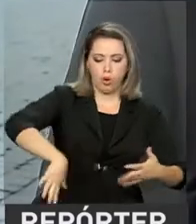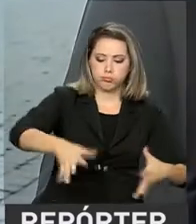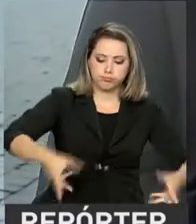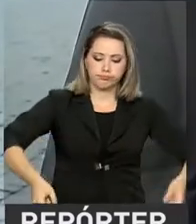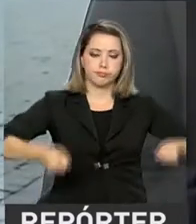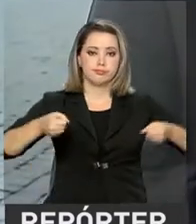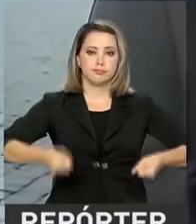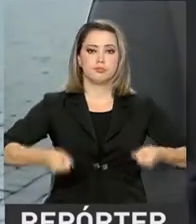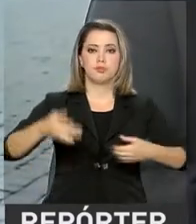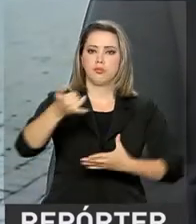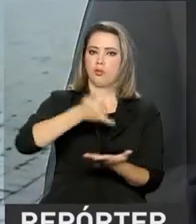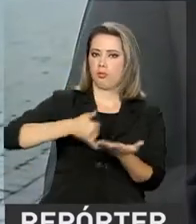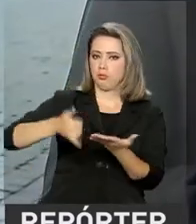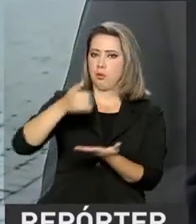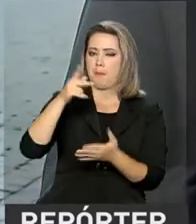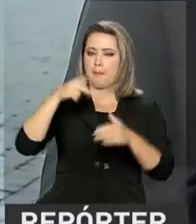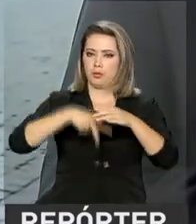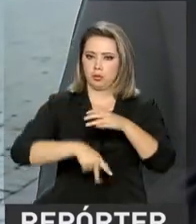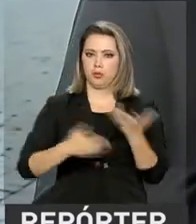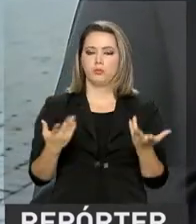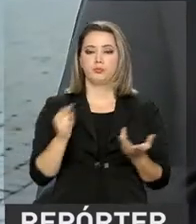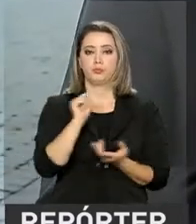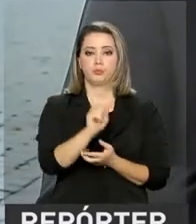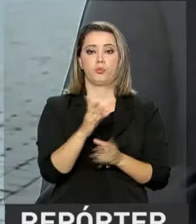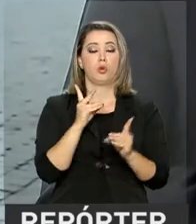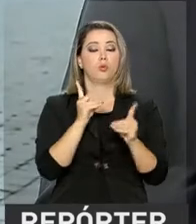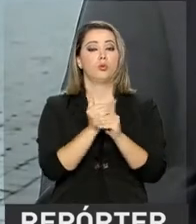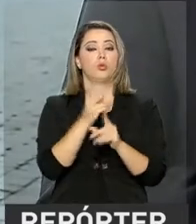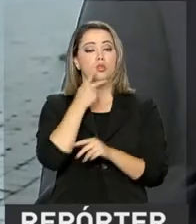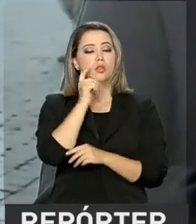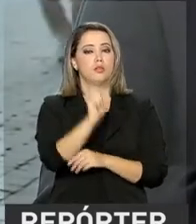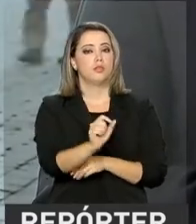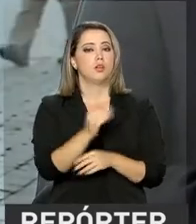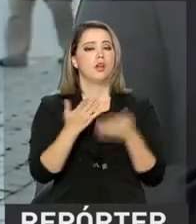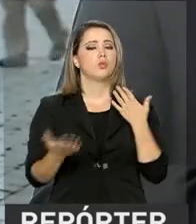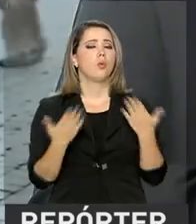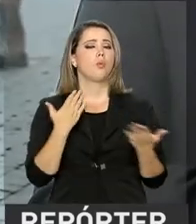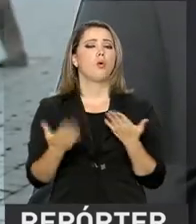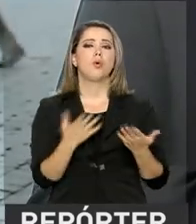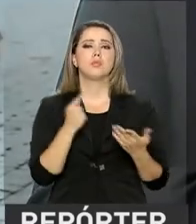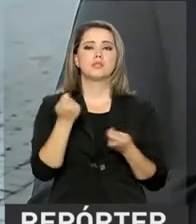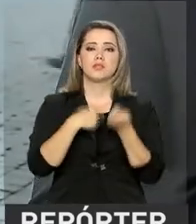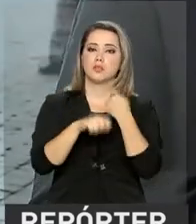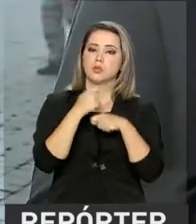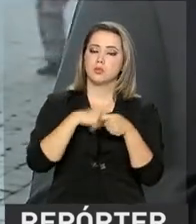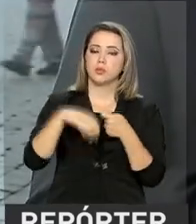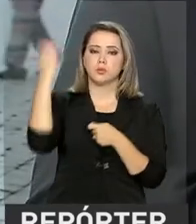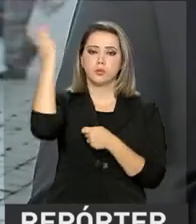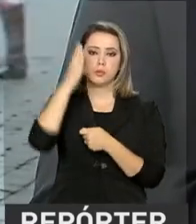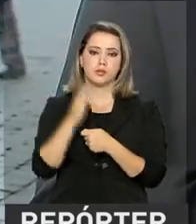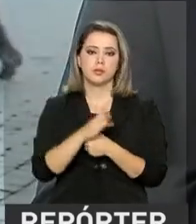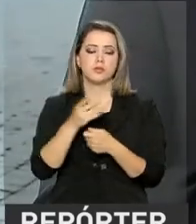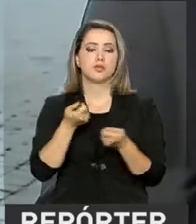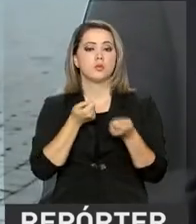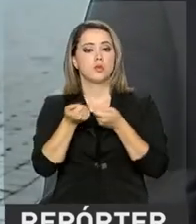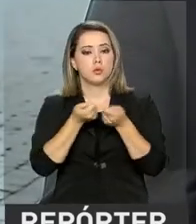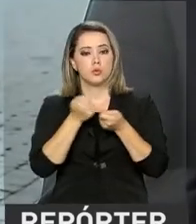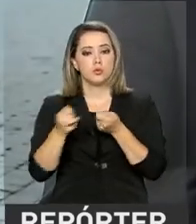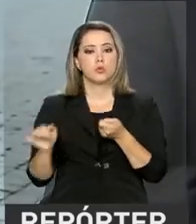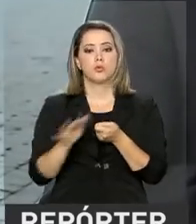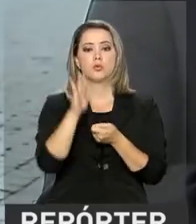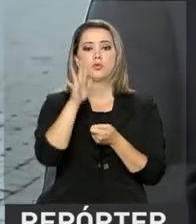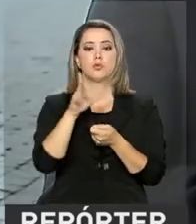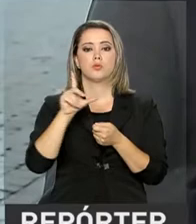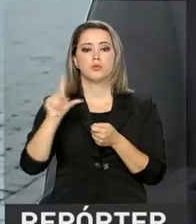noruegueses o presidente michel temer vai fazer um balanço da economia brasileira que controlou a inflação